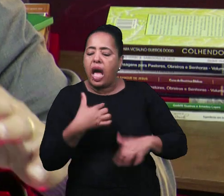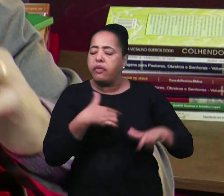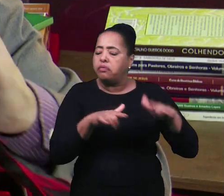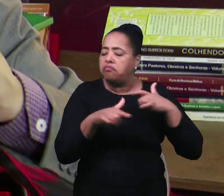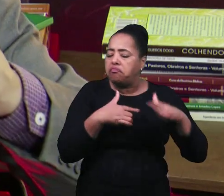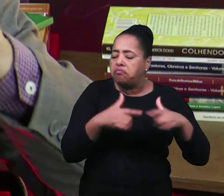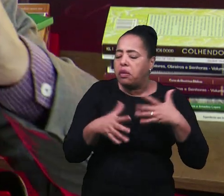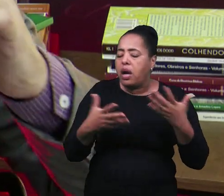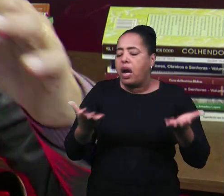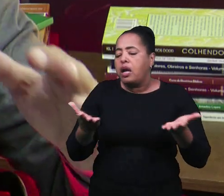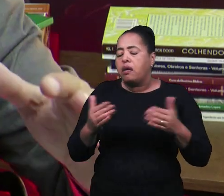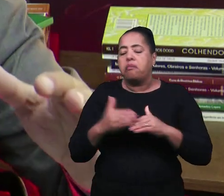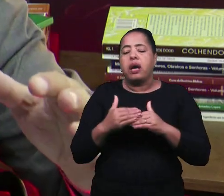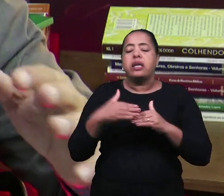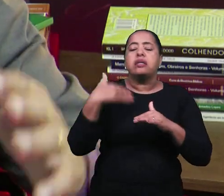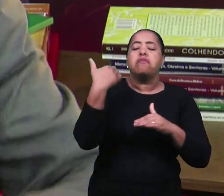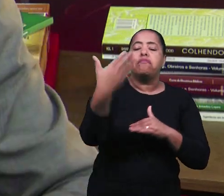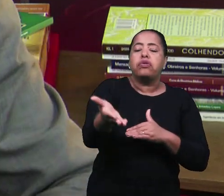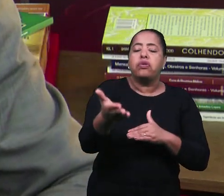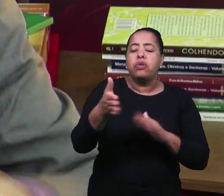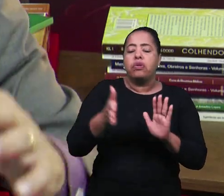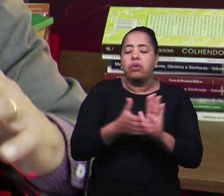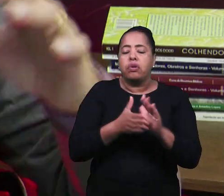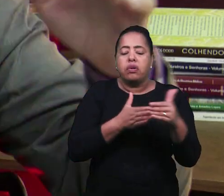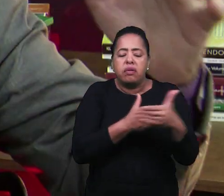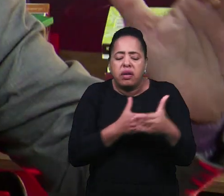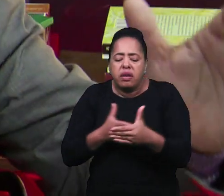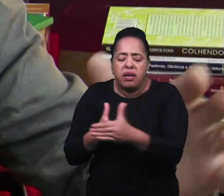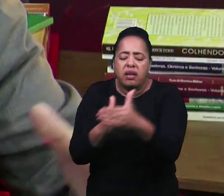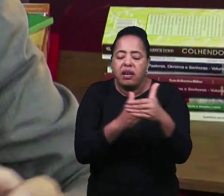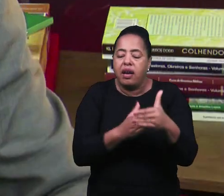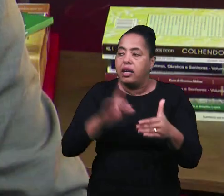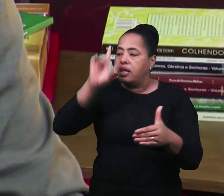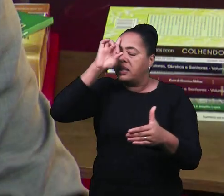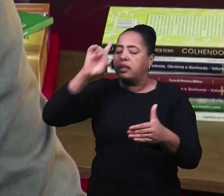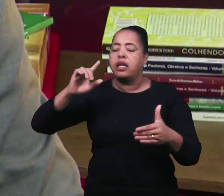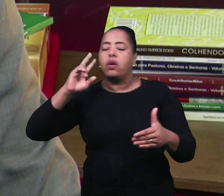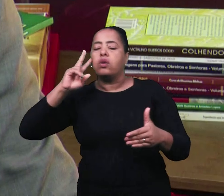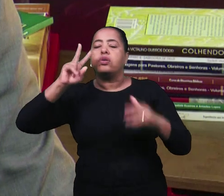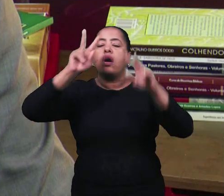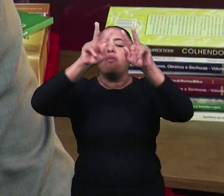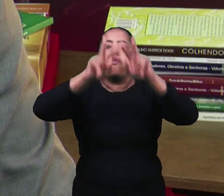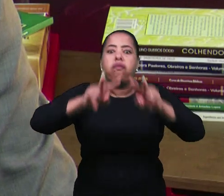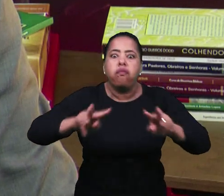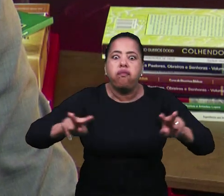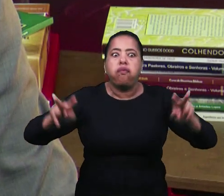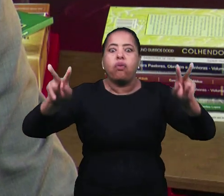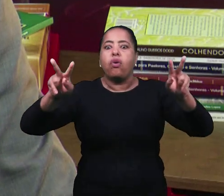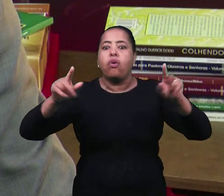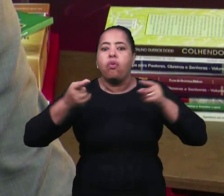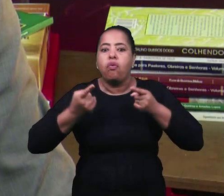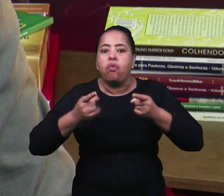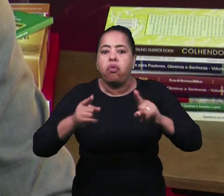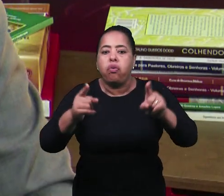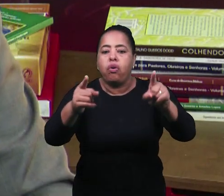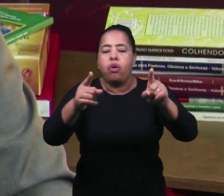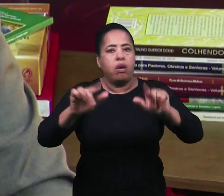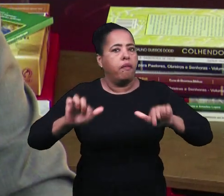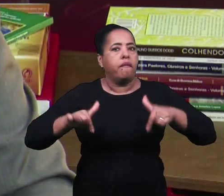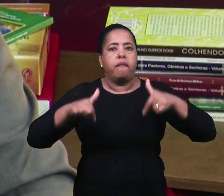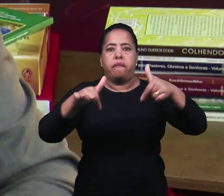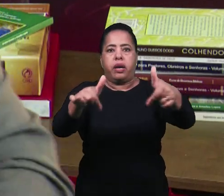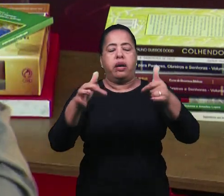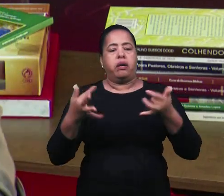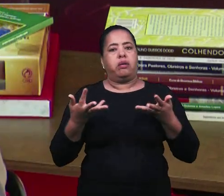trabalhadores, mas fora daquele plano limitado nosso, Deus está agindo de uma maneira extraordinária. Sim. E é importante isso, né? Nós entendemos